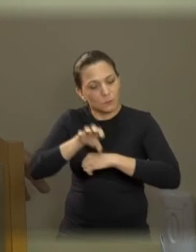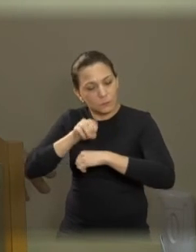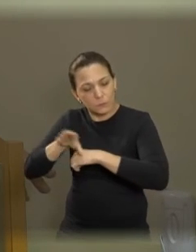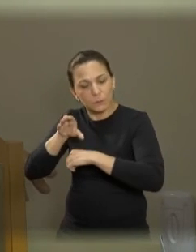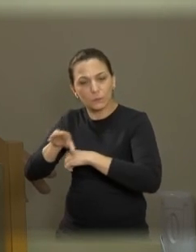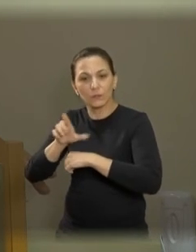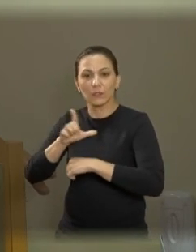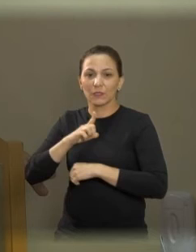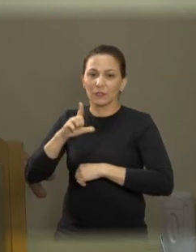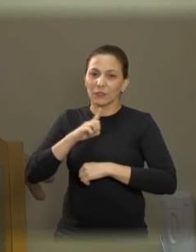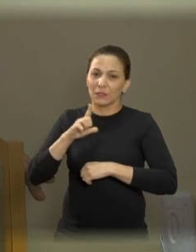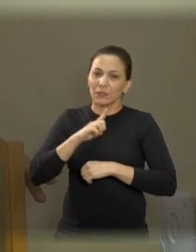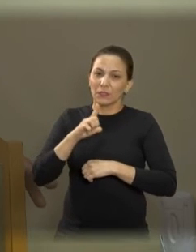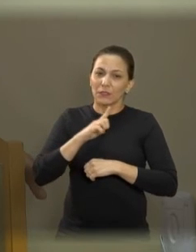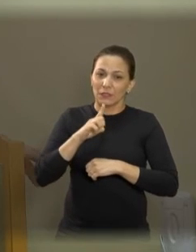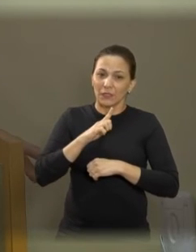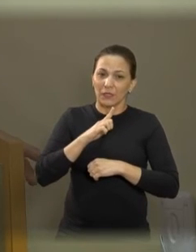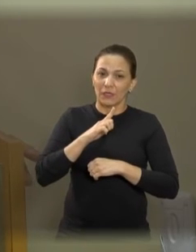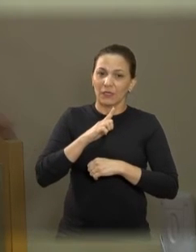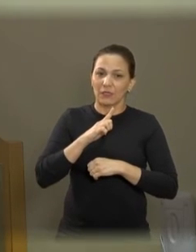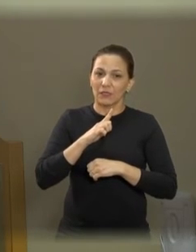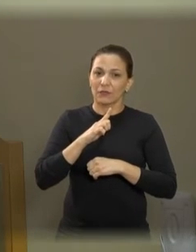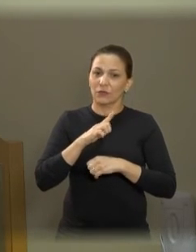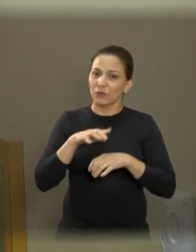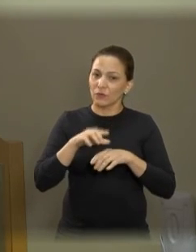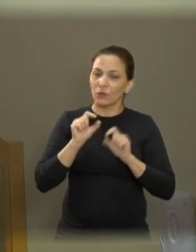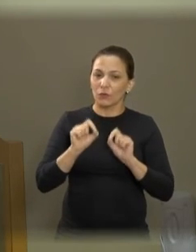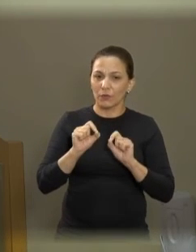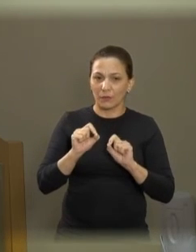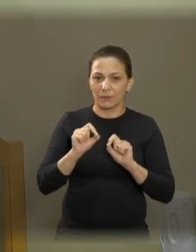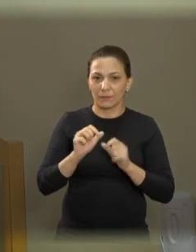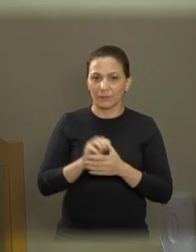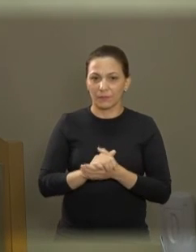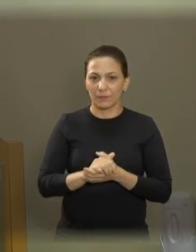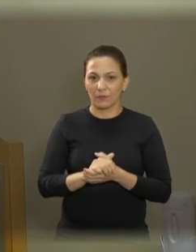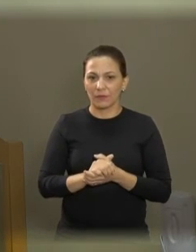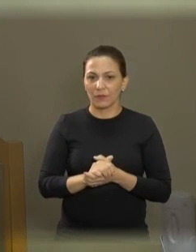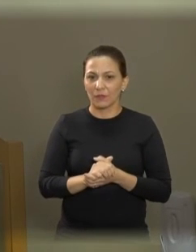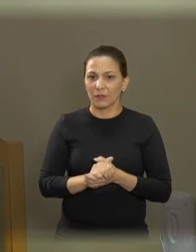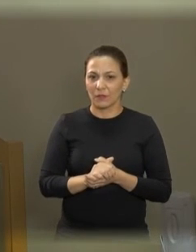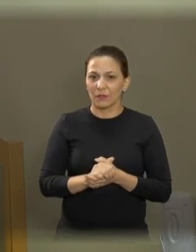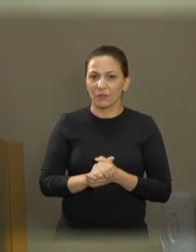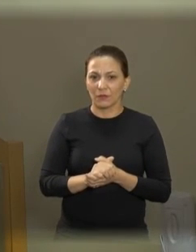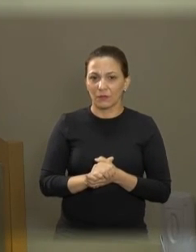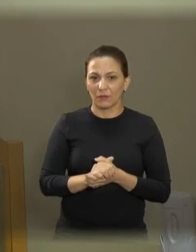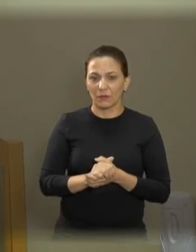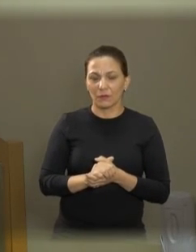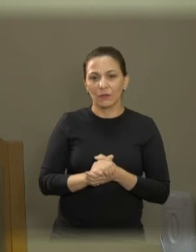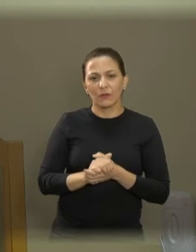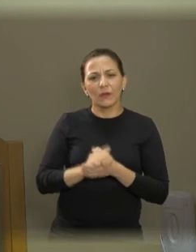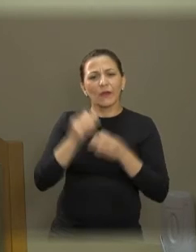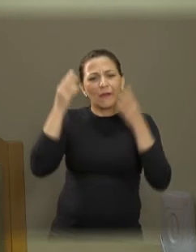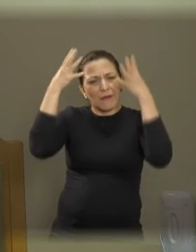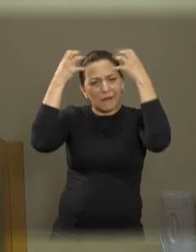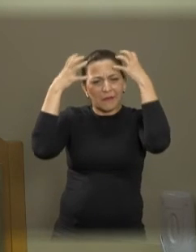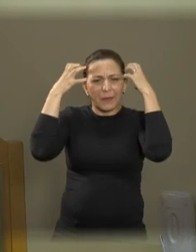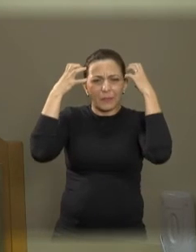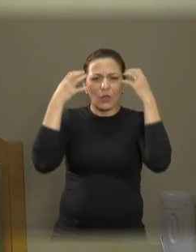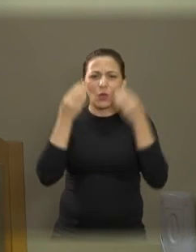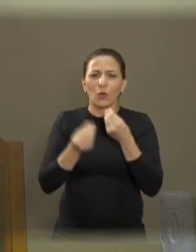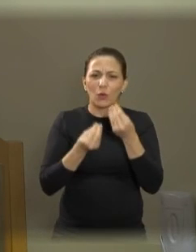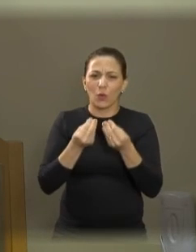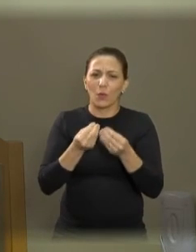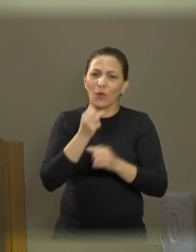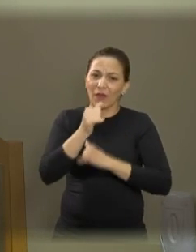Informação tem na internet, está cheio. Inclusive tem. Aluno chega assim, professor, eu não quero lavar o cabelo com sulfato. Porque falou